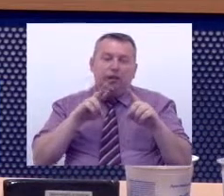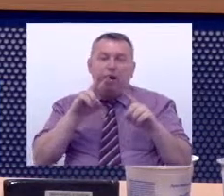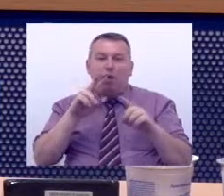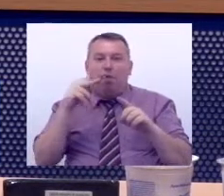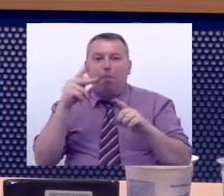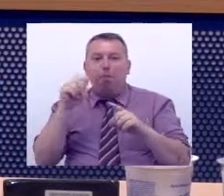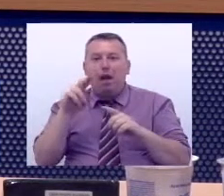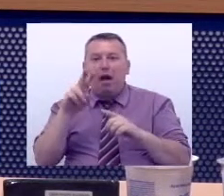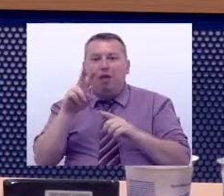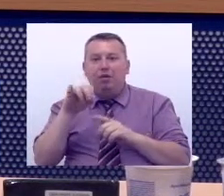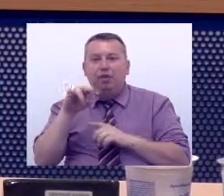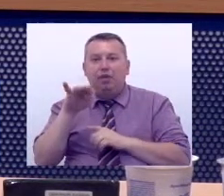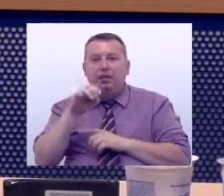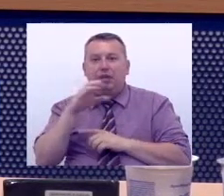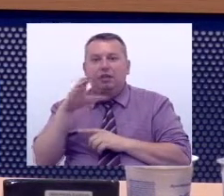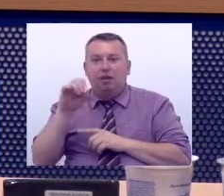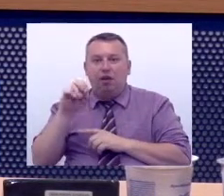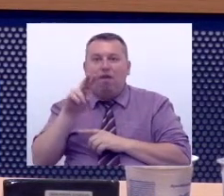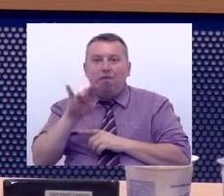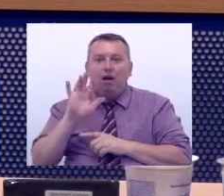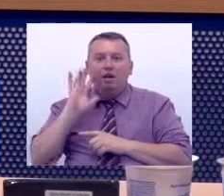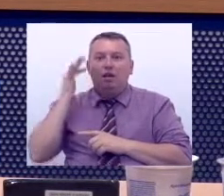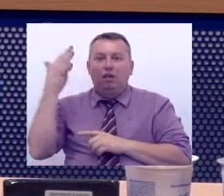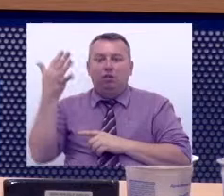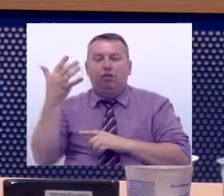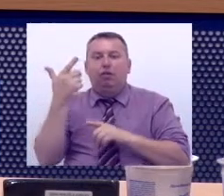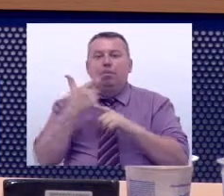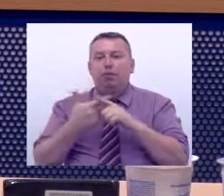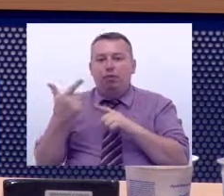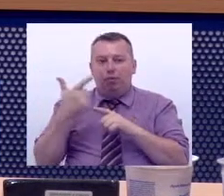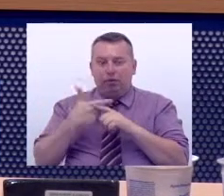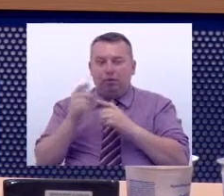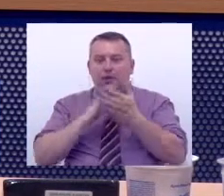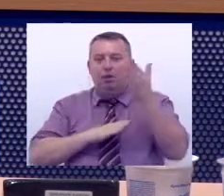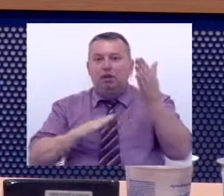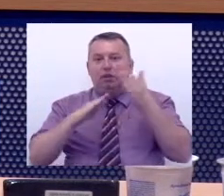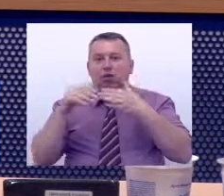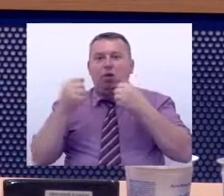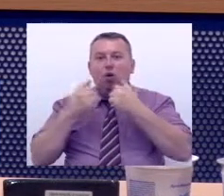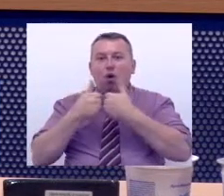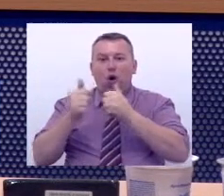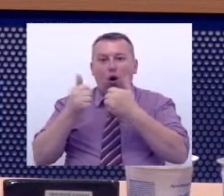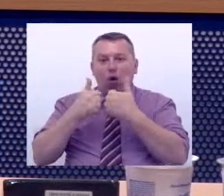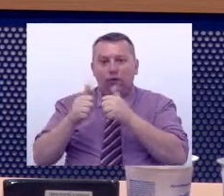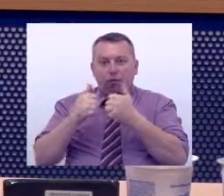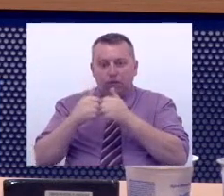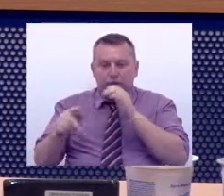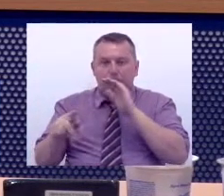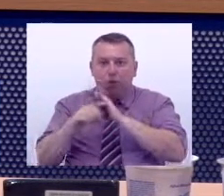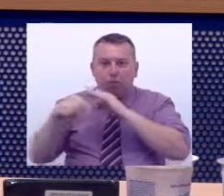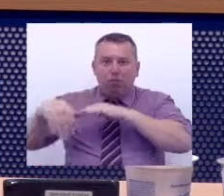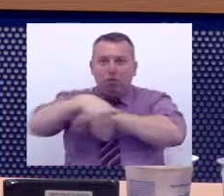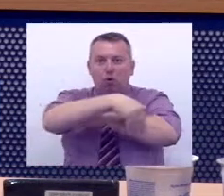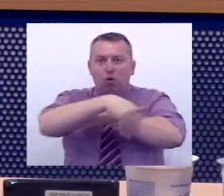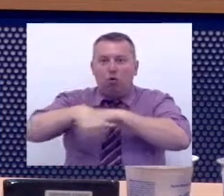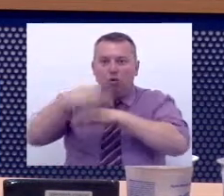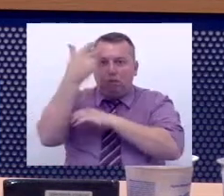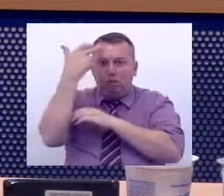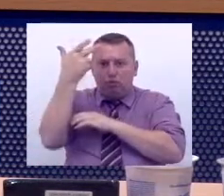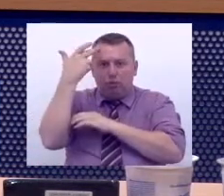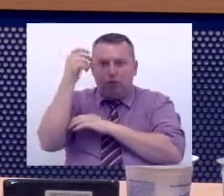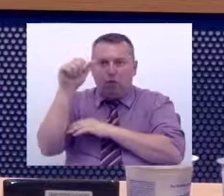a gente vai resolver esse problema tendo todas as linhas trafegando em pavimentação,